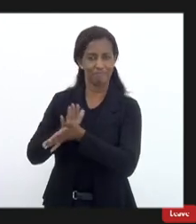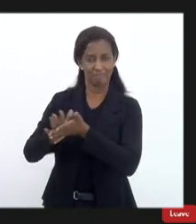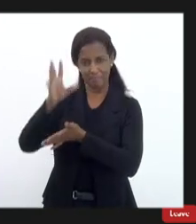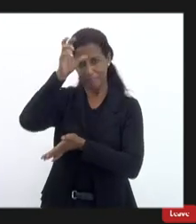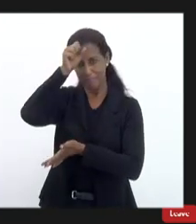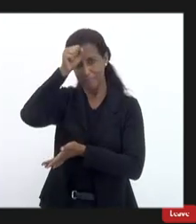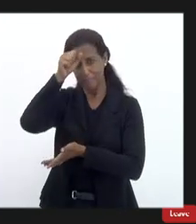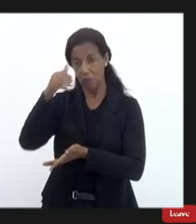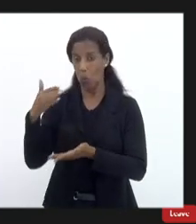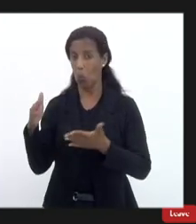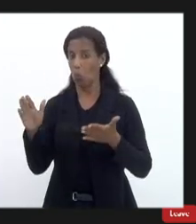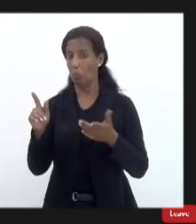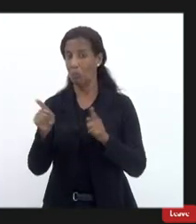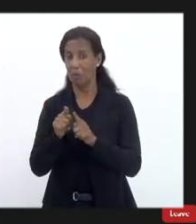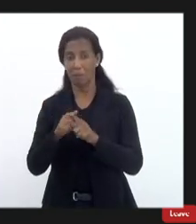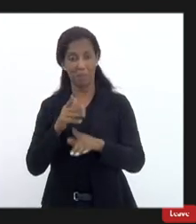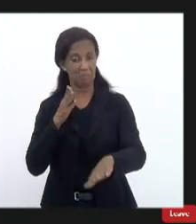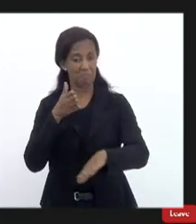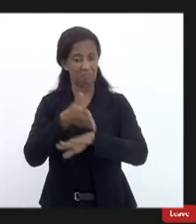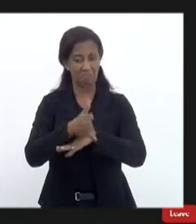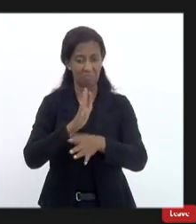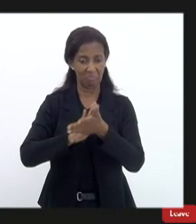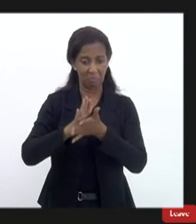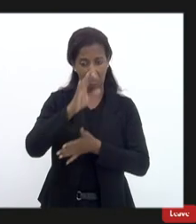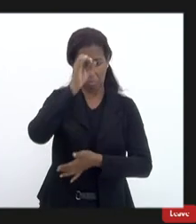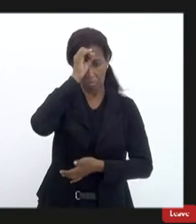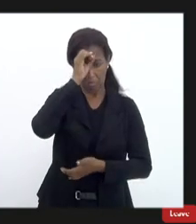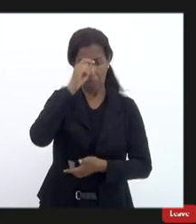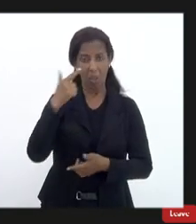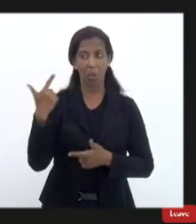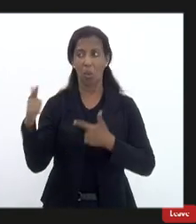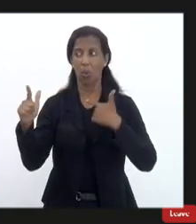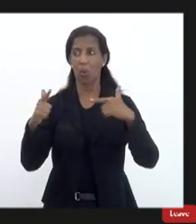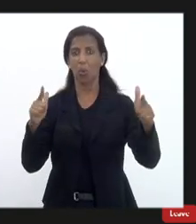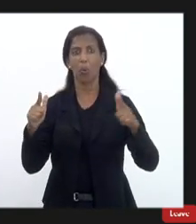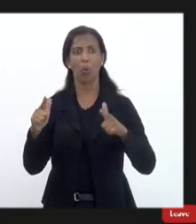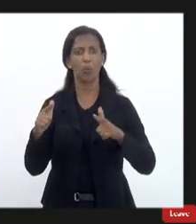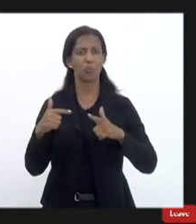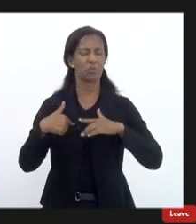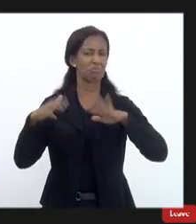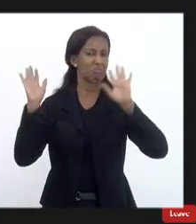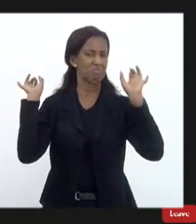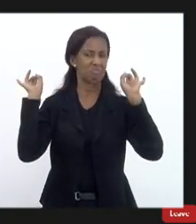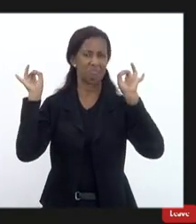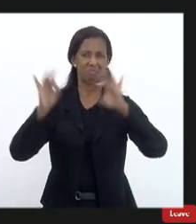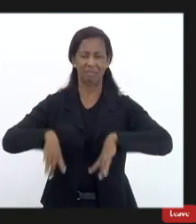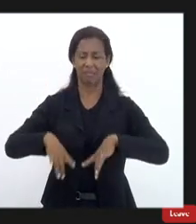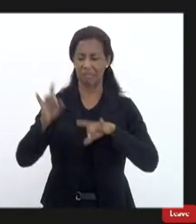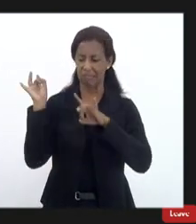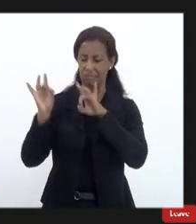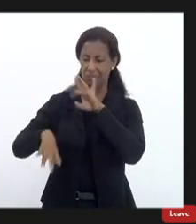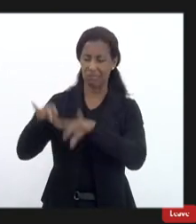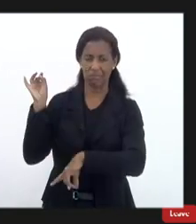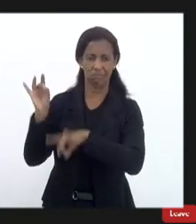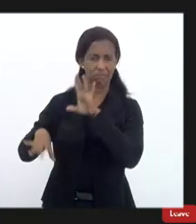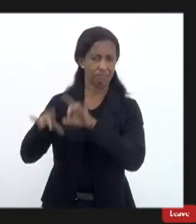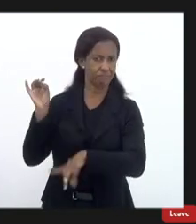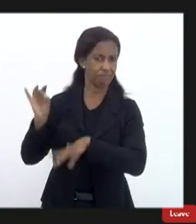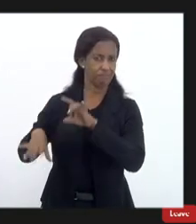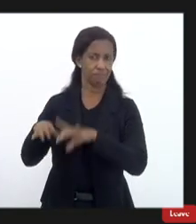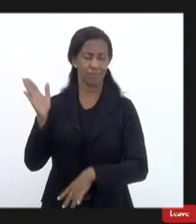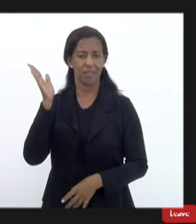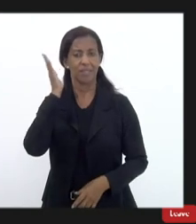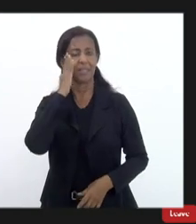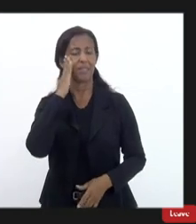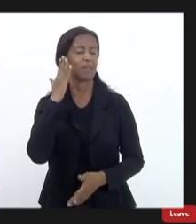a plataforma e também não aprenderam, e outros tantos alunos que sequer vão retornar às escolas, que a gente